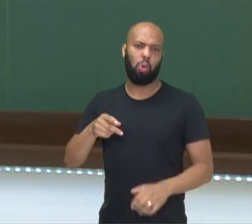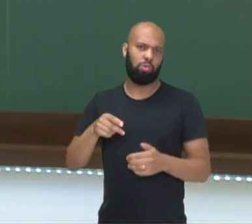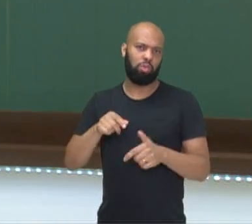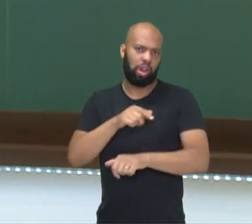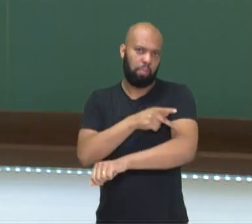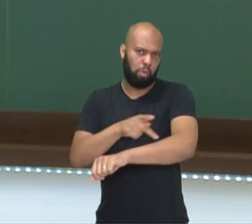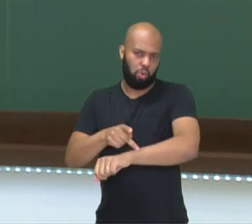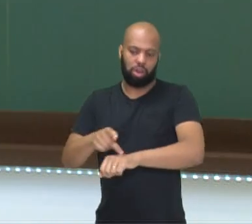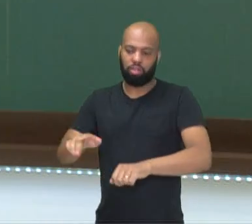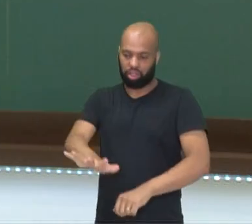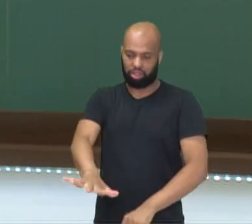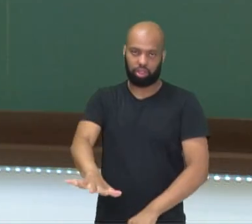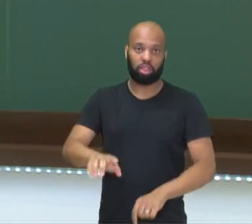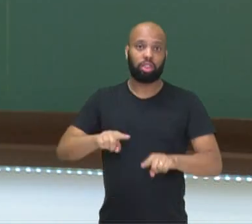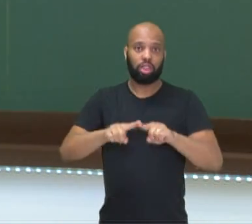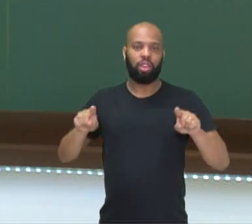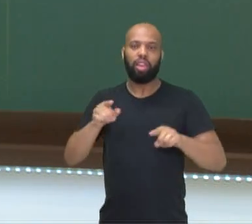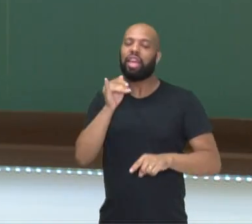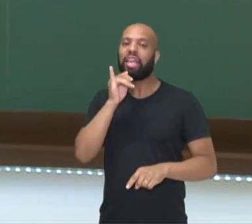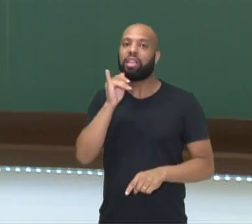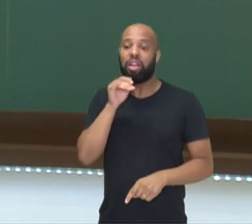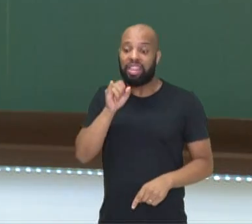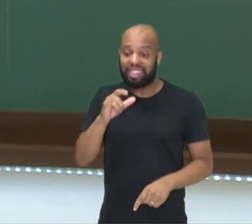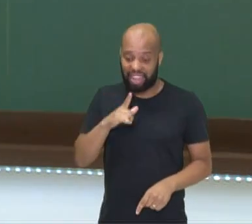fêmea não vai fazer a postura dos seus